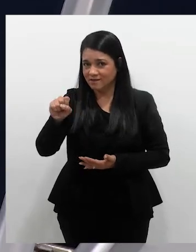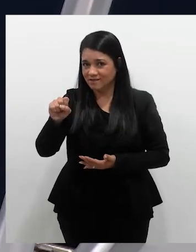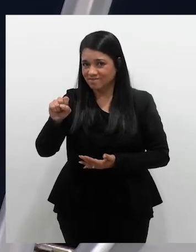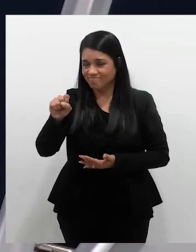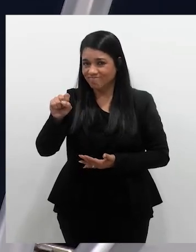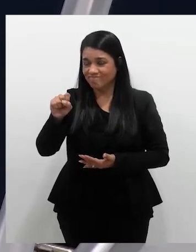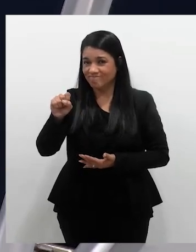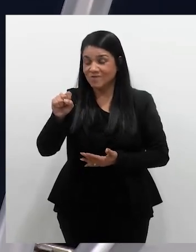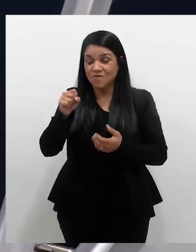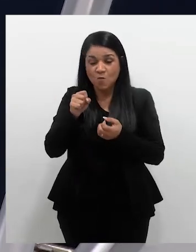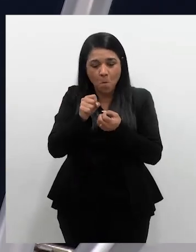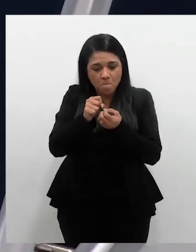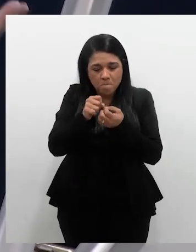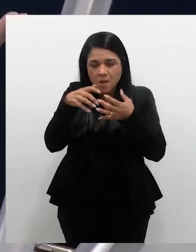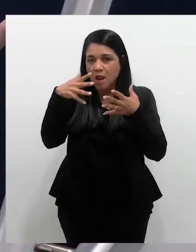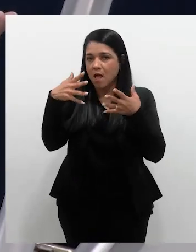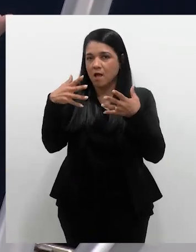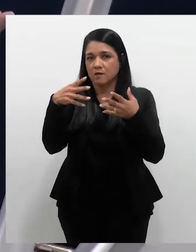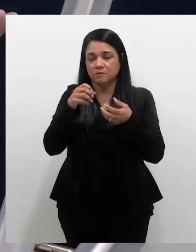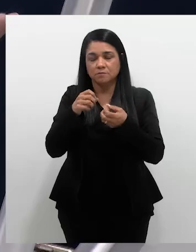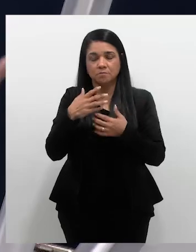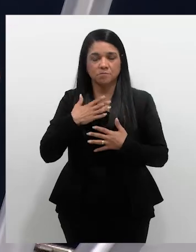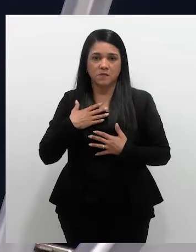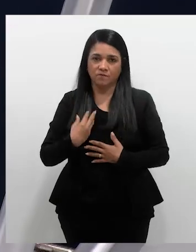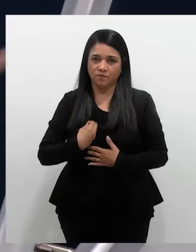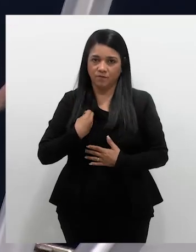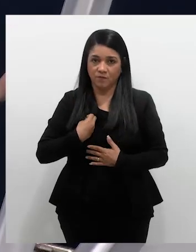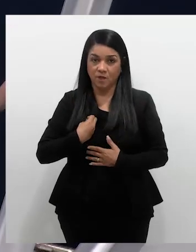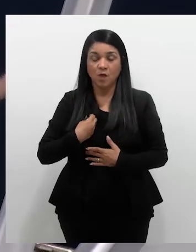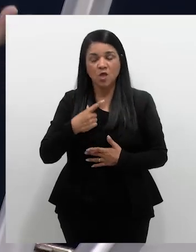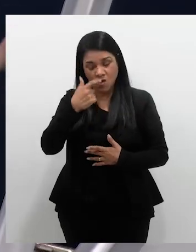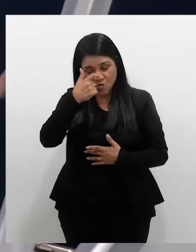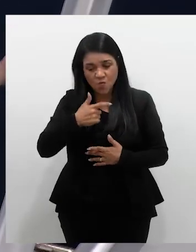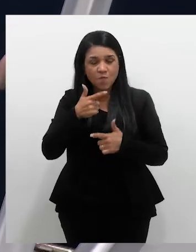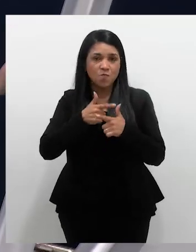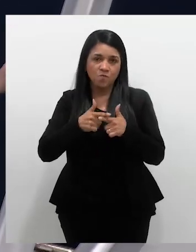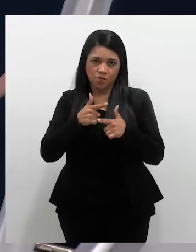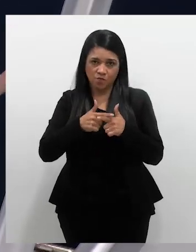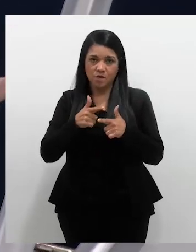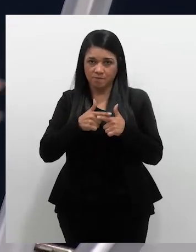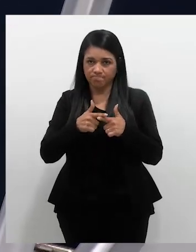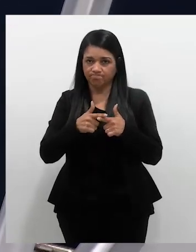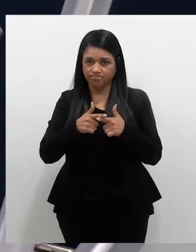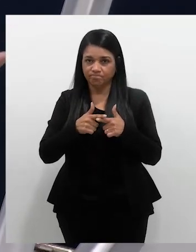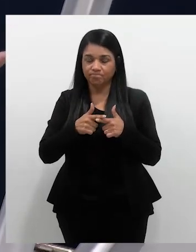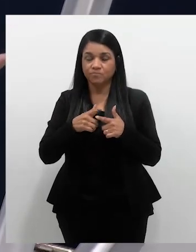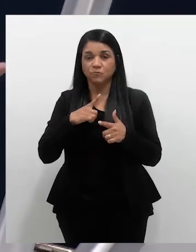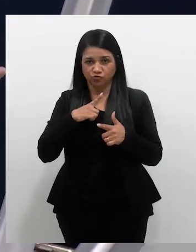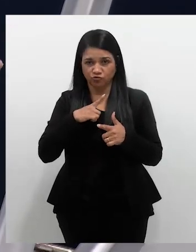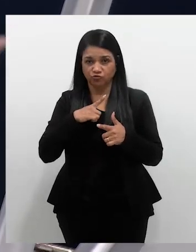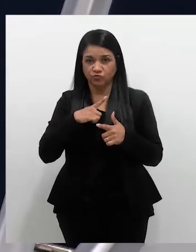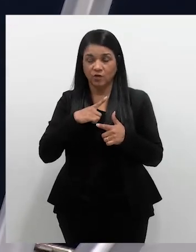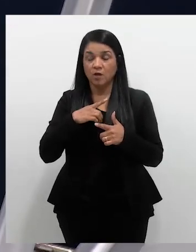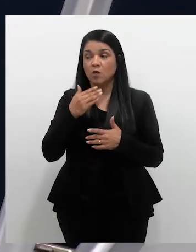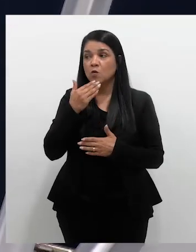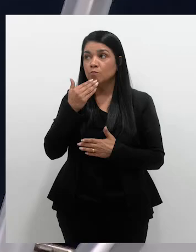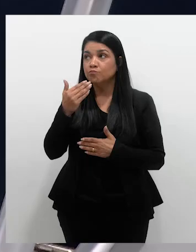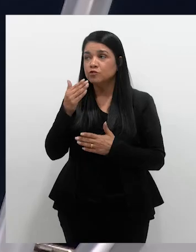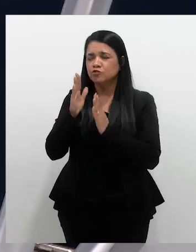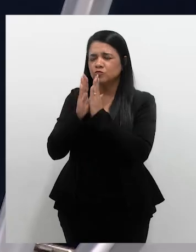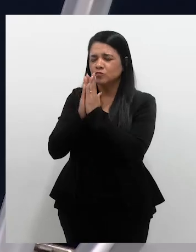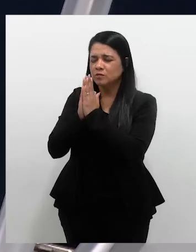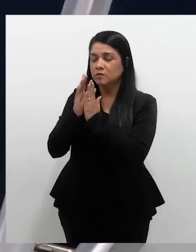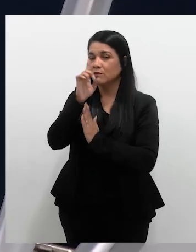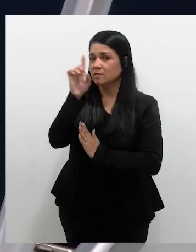é assim, é um milagre na minha vida. Eu tinha passado por um problema, né? E eu tinha pedido